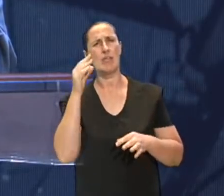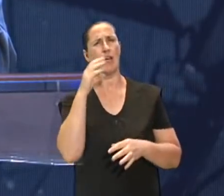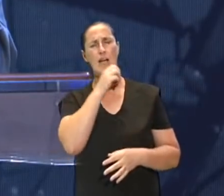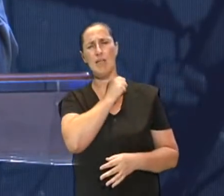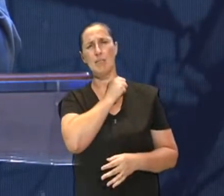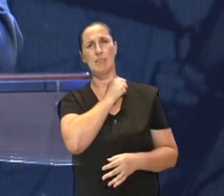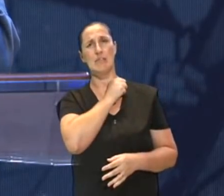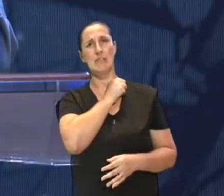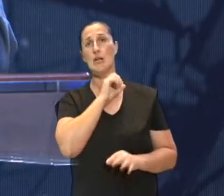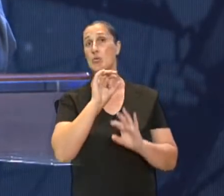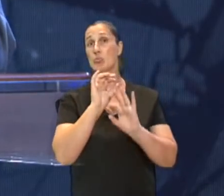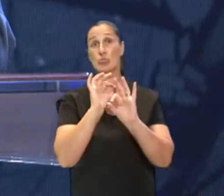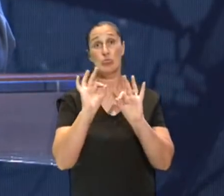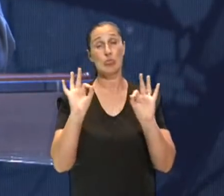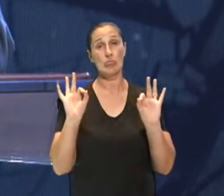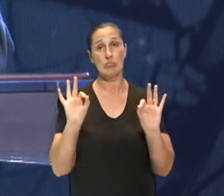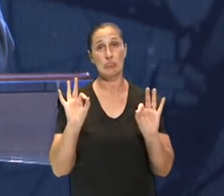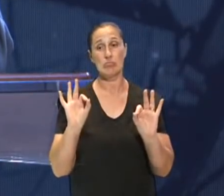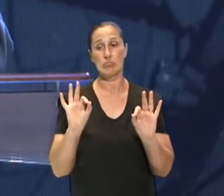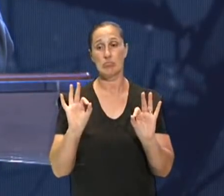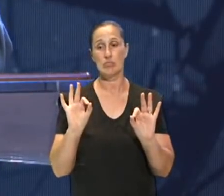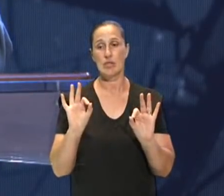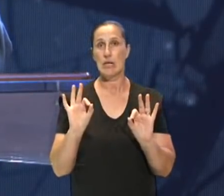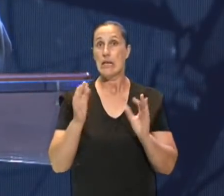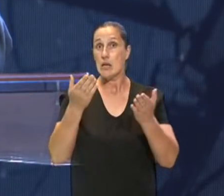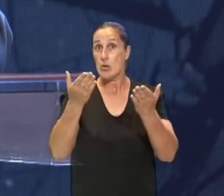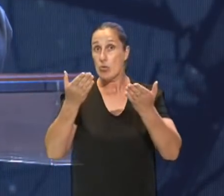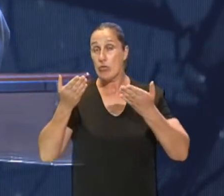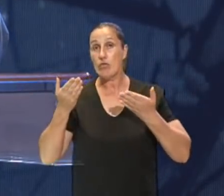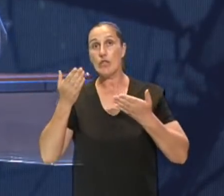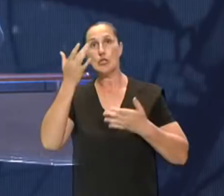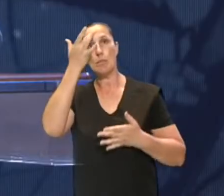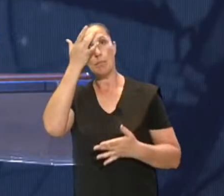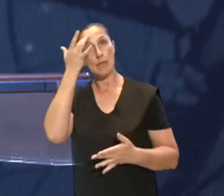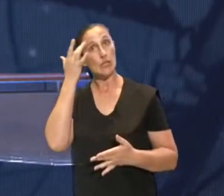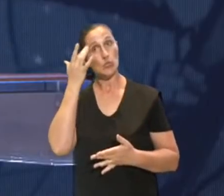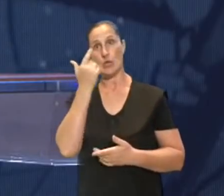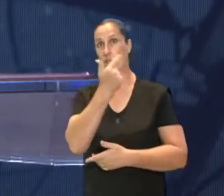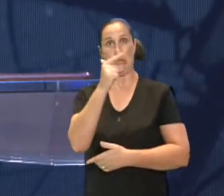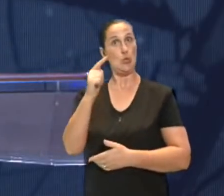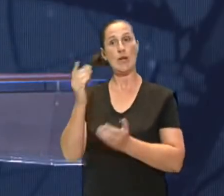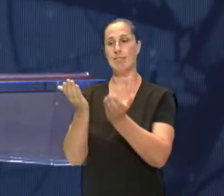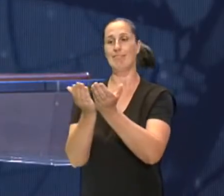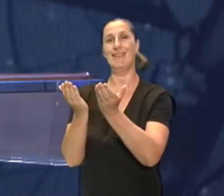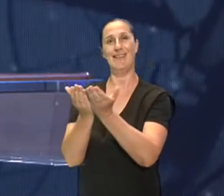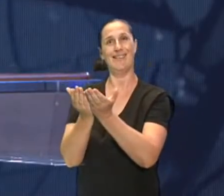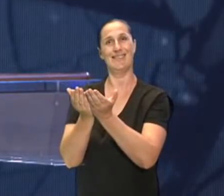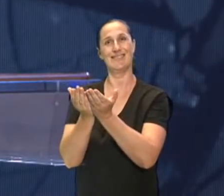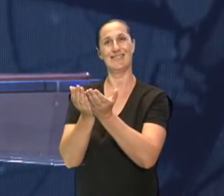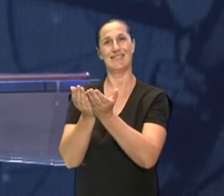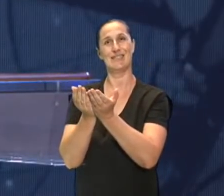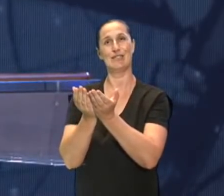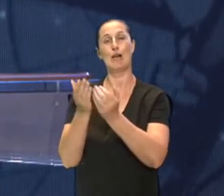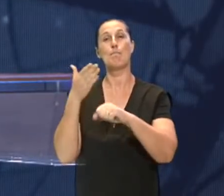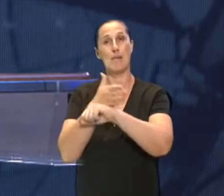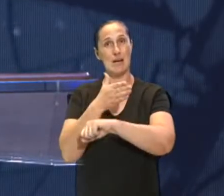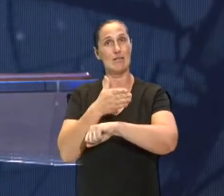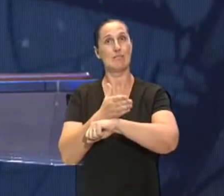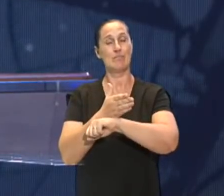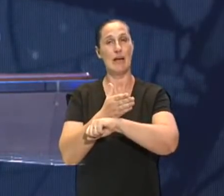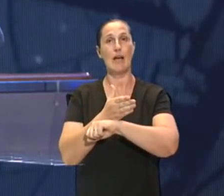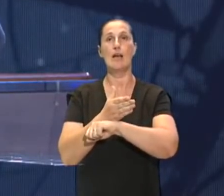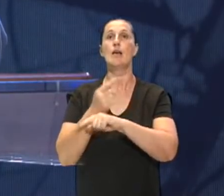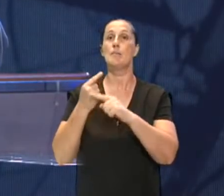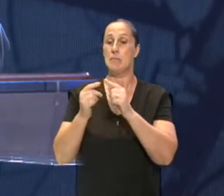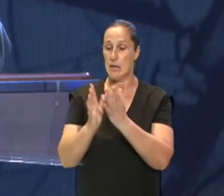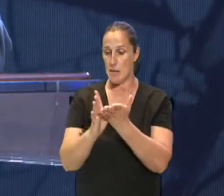só isso. E olha, convide pessoas que não são crentes para fazerem parte desse grupo. Porque a